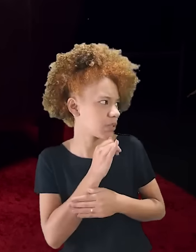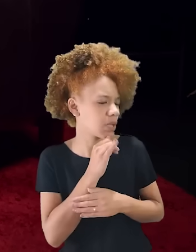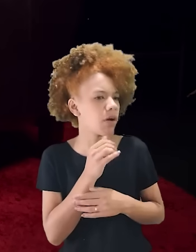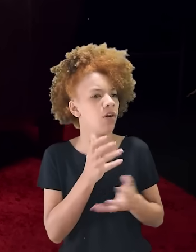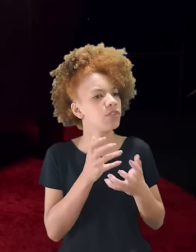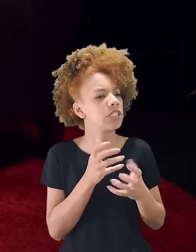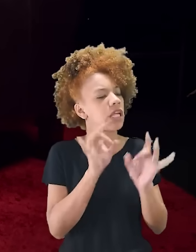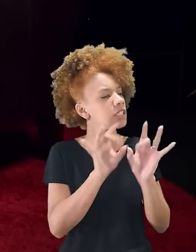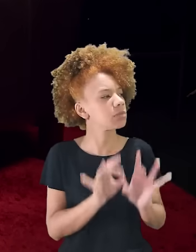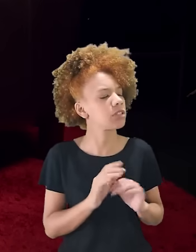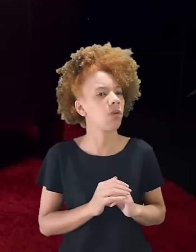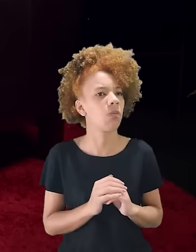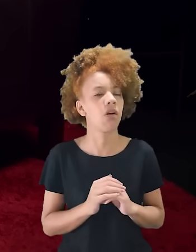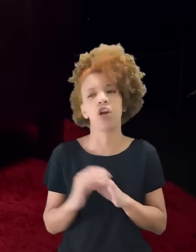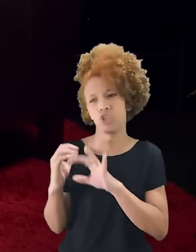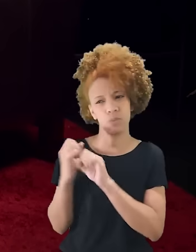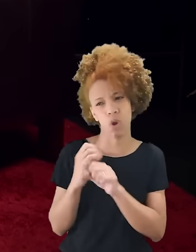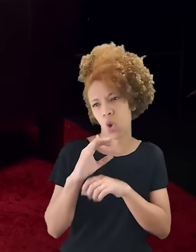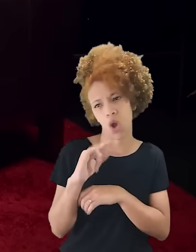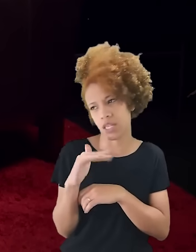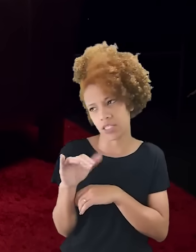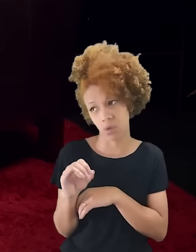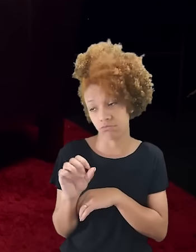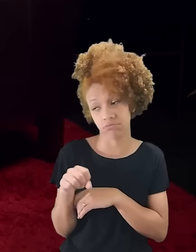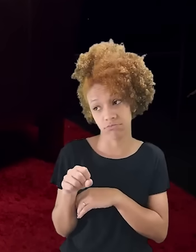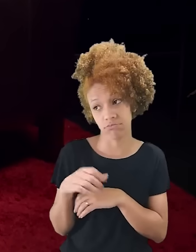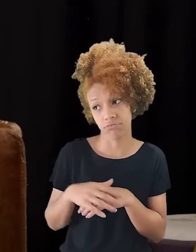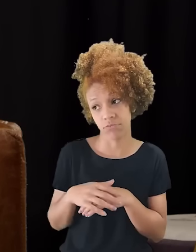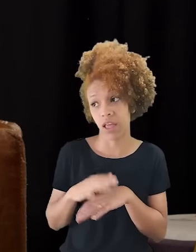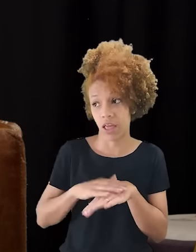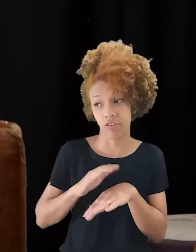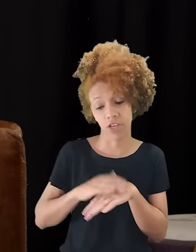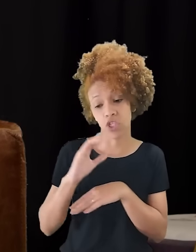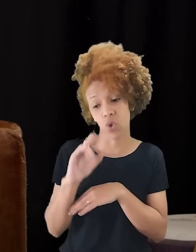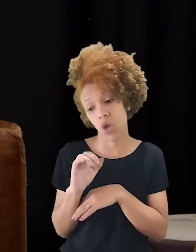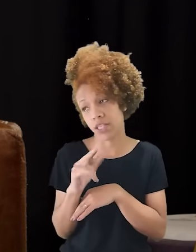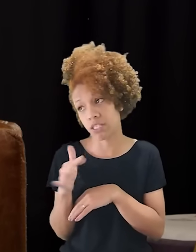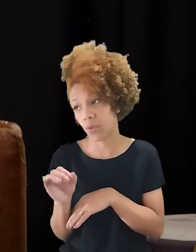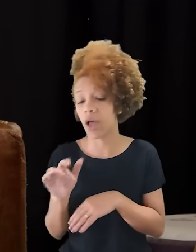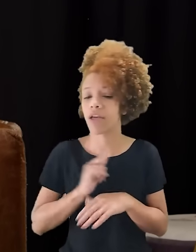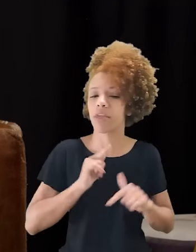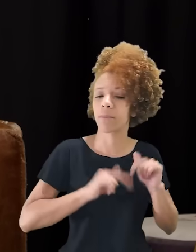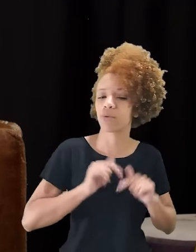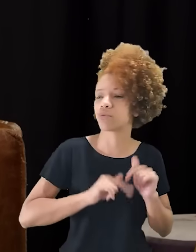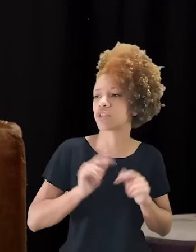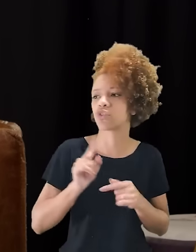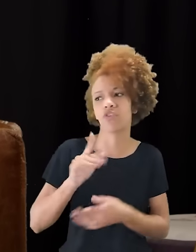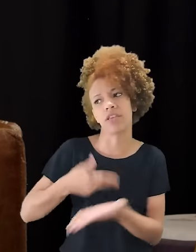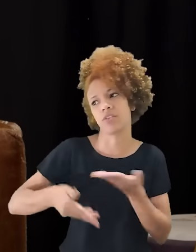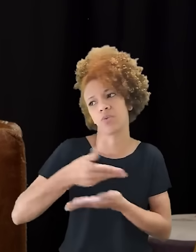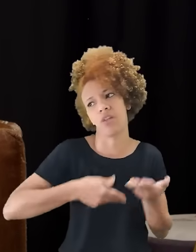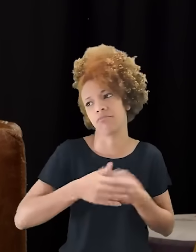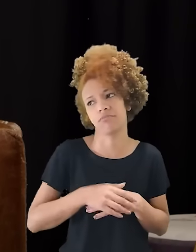assim vocês querem ser exclusivas é uma parada de colecionadora assim né É tipo isso é uma prá de colecionadora tem Peça também que não vai que não é